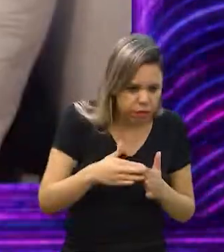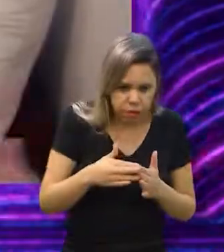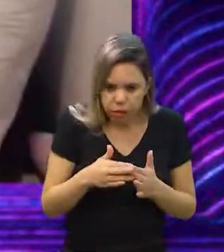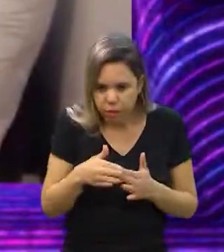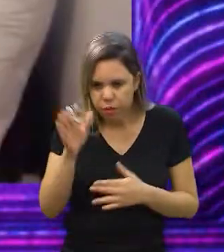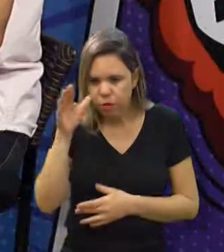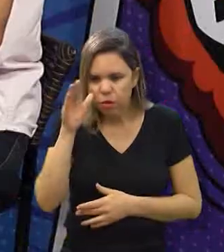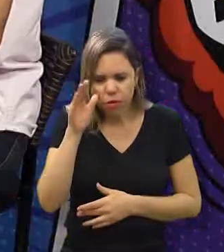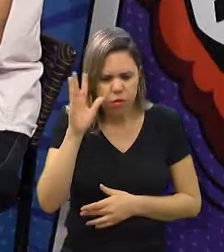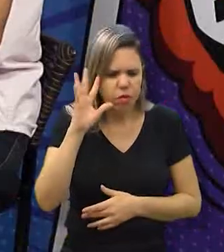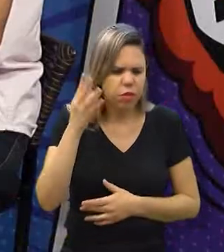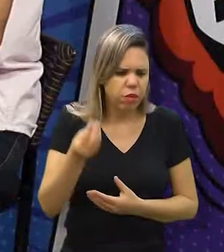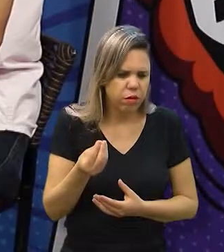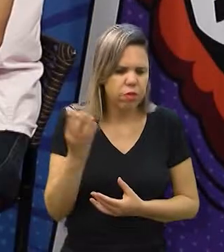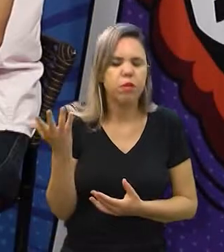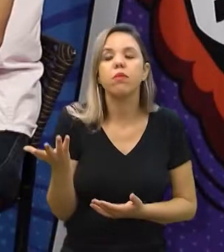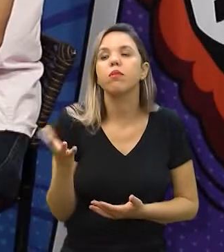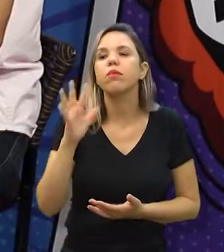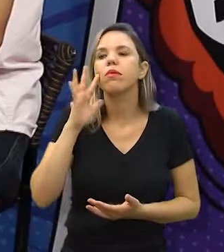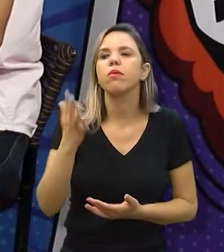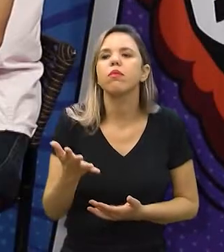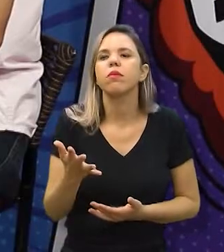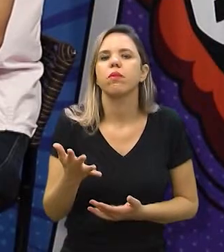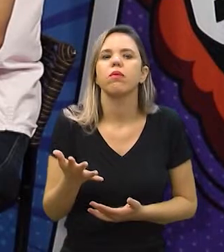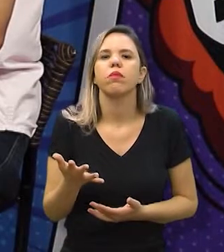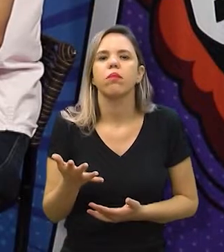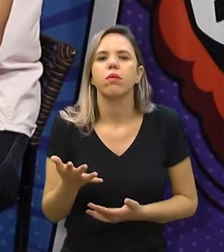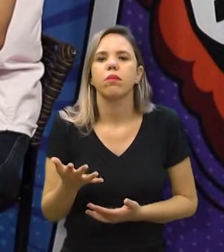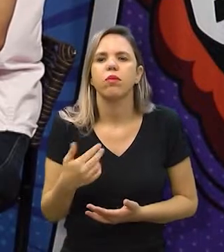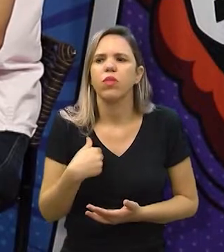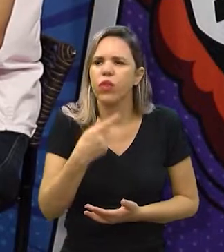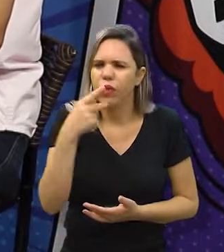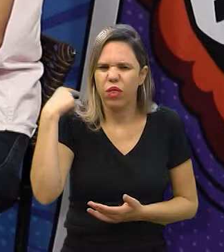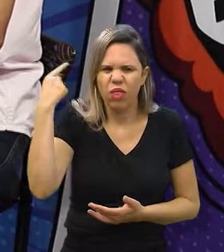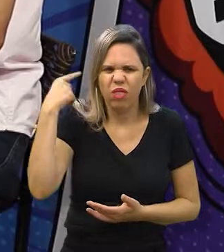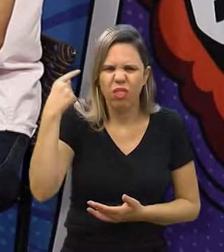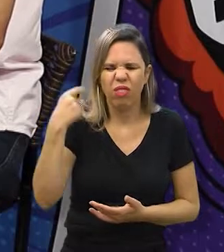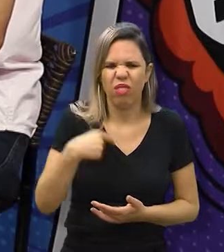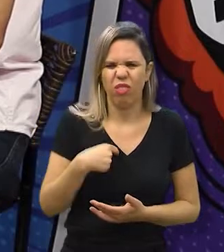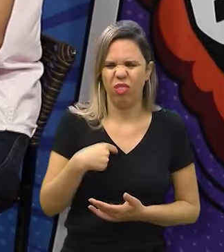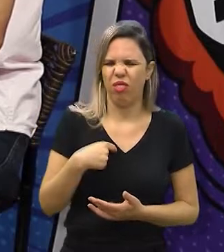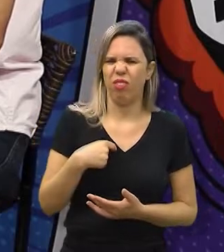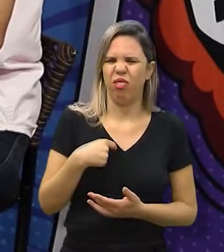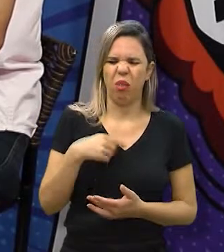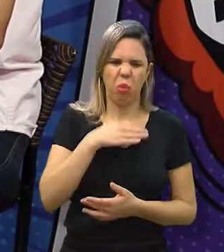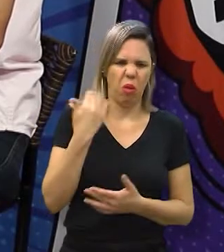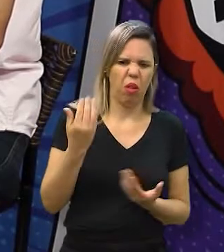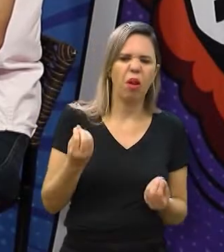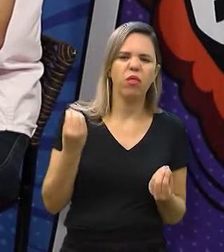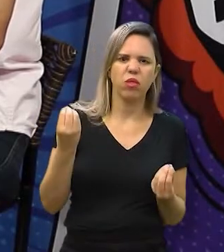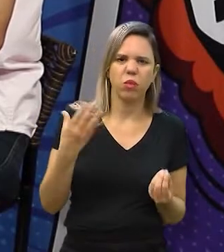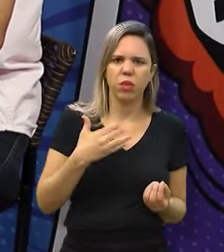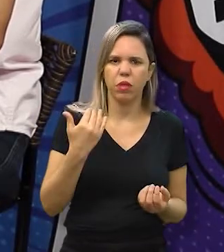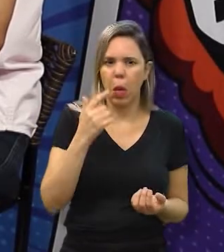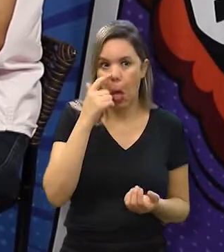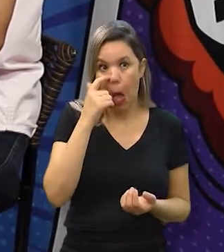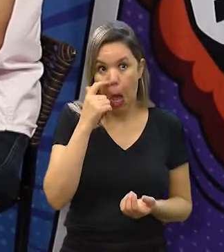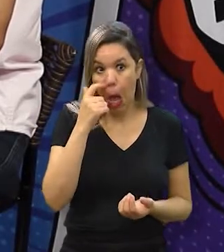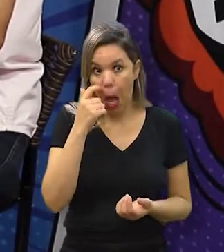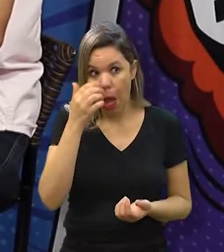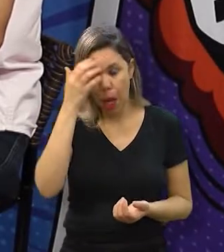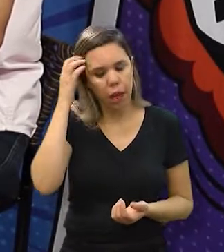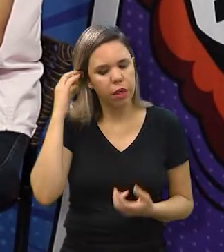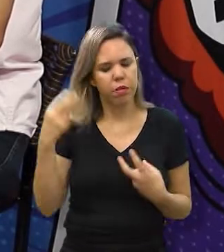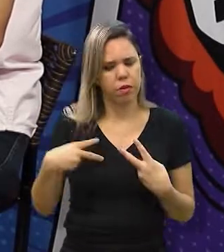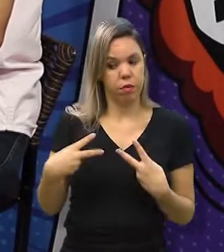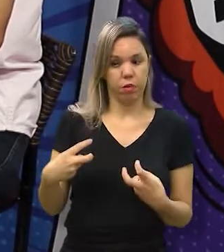tenta entender o que tá acontecendo e resolve tomar nota, porque, tipo, eu tô ficando doido? Eu surtei? Eu morri? O que aconteceu?